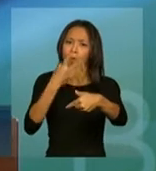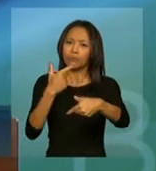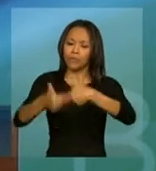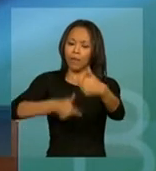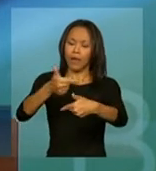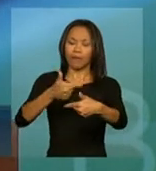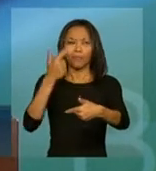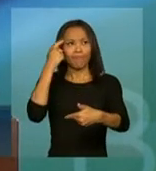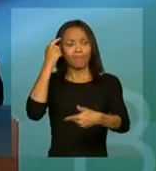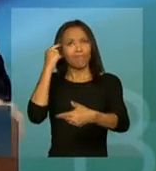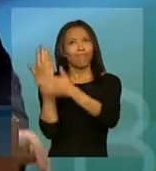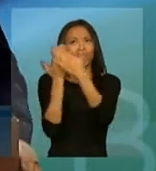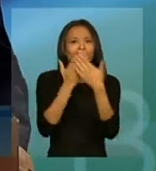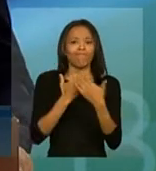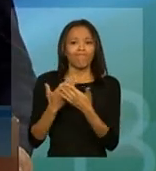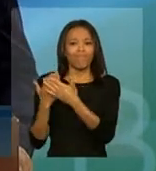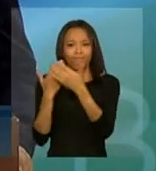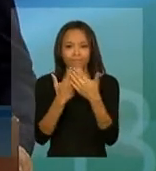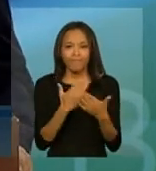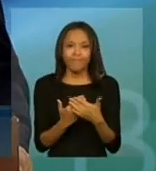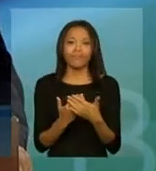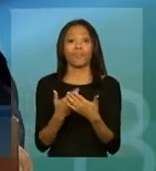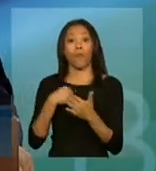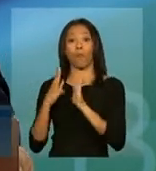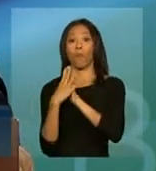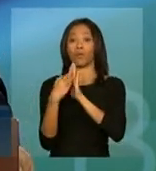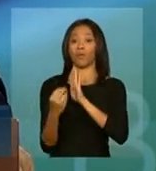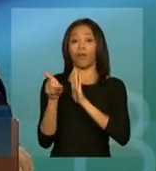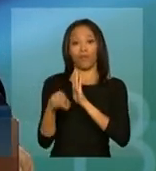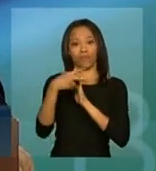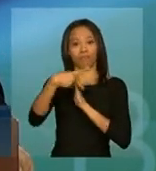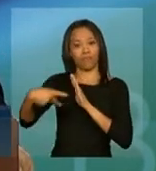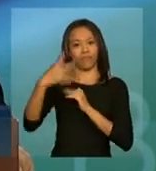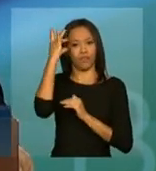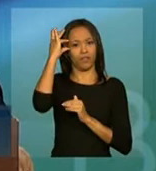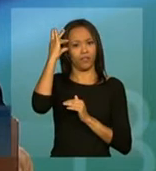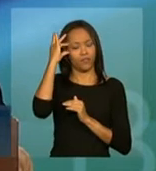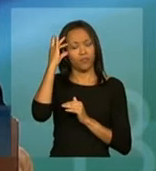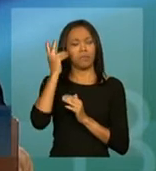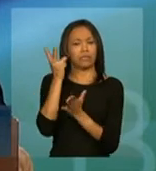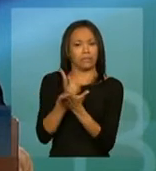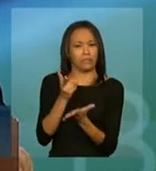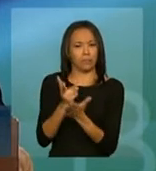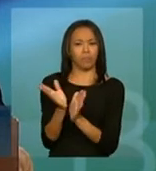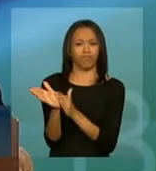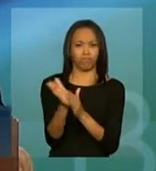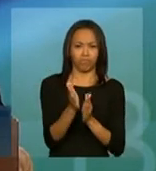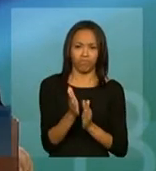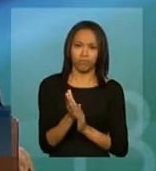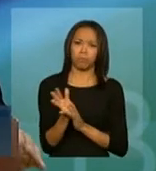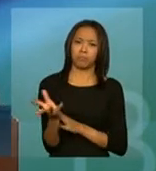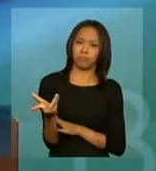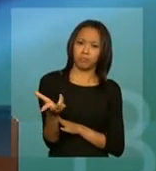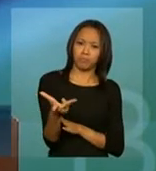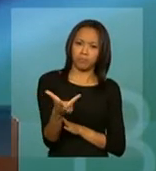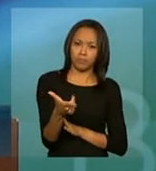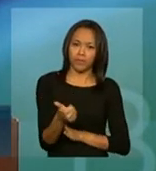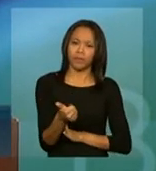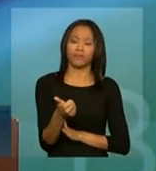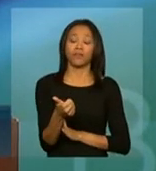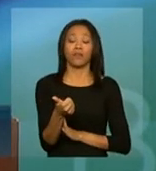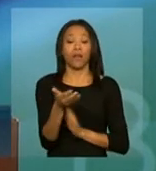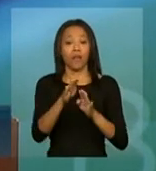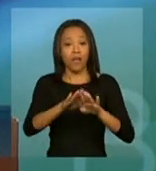como modelo de gestão a própria presidenta Dilma Rousseff, que se distinguiu com muito brilhantismo na chefia desta Casa Civil.